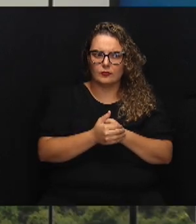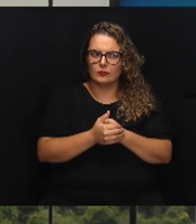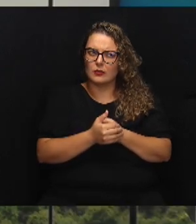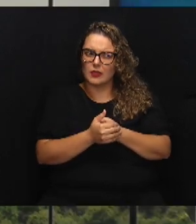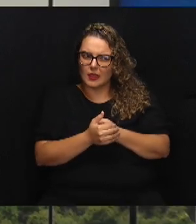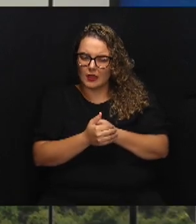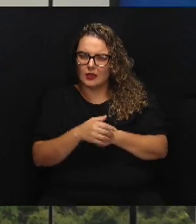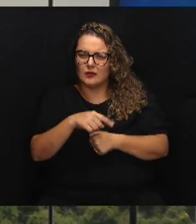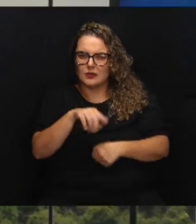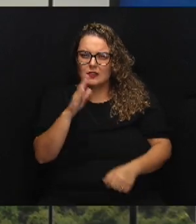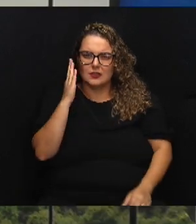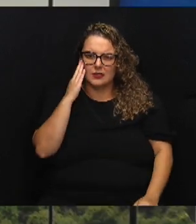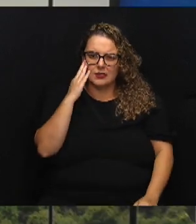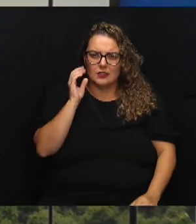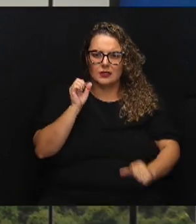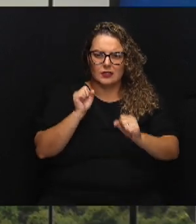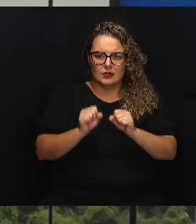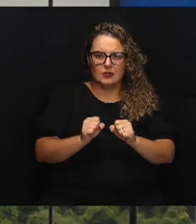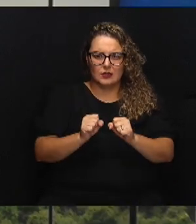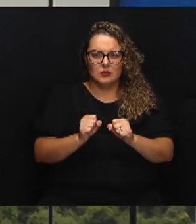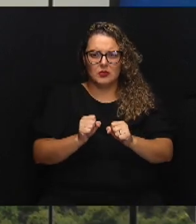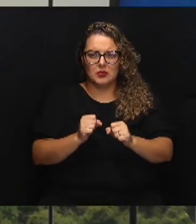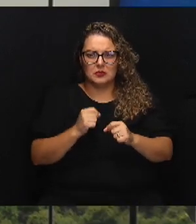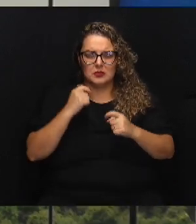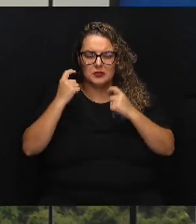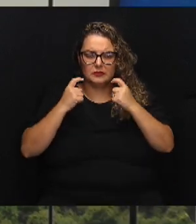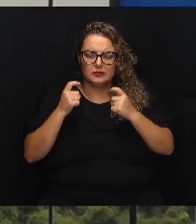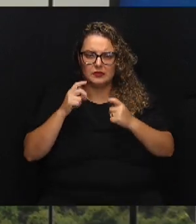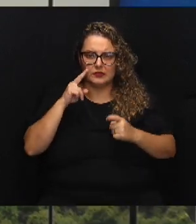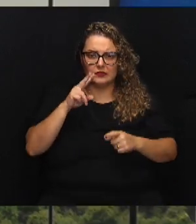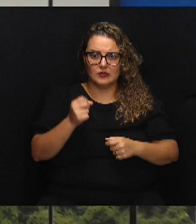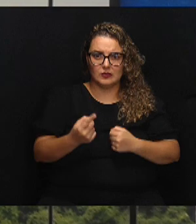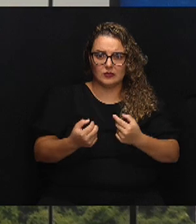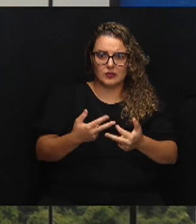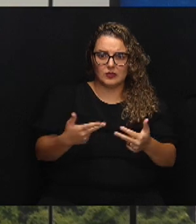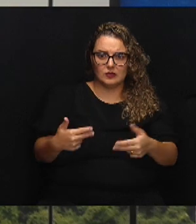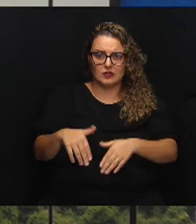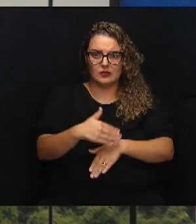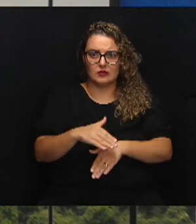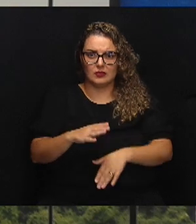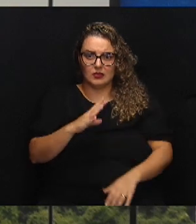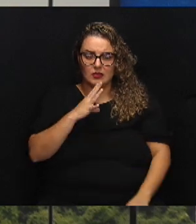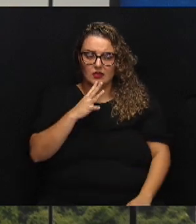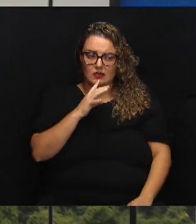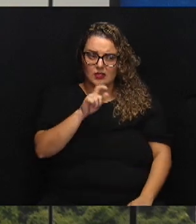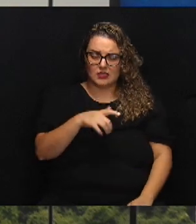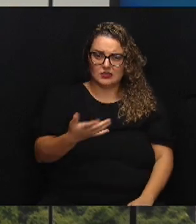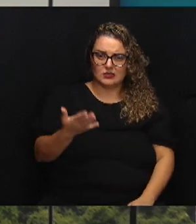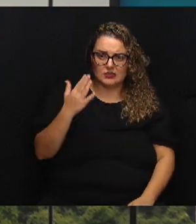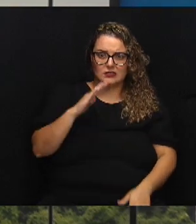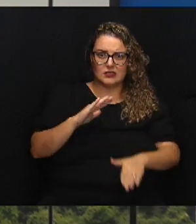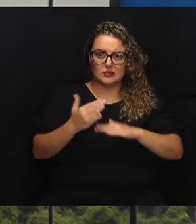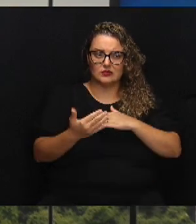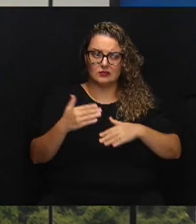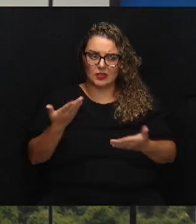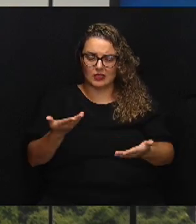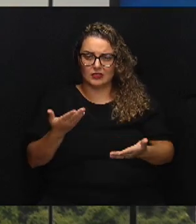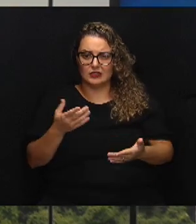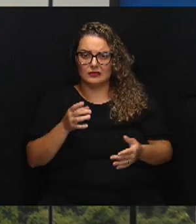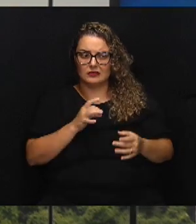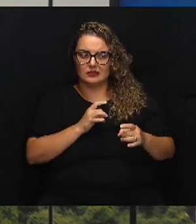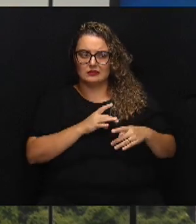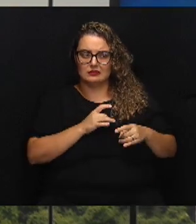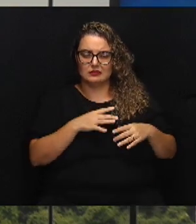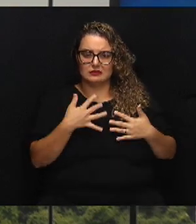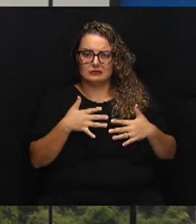vocês entendem que as pessoas ainda podem ficar com receio? Viu alguma coisa na rua, às vezes conhece a pessoa, está ali no bairro, e aí fica com medo de